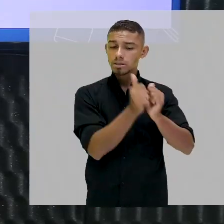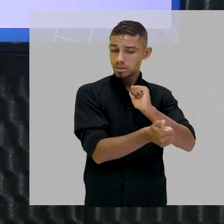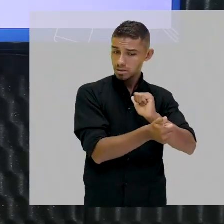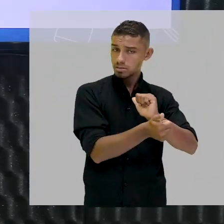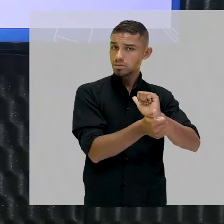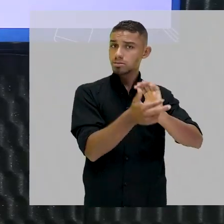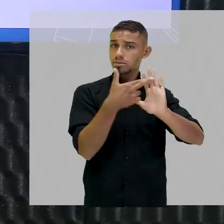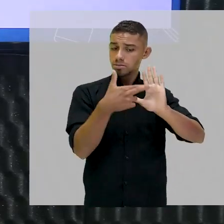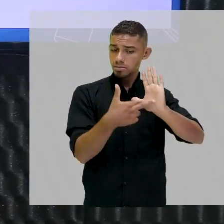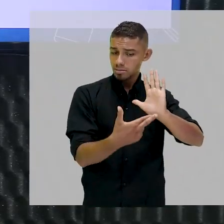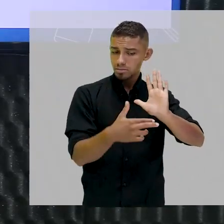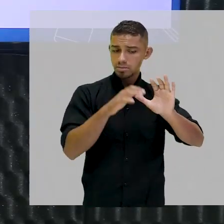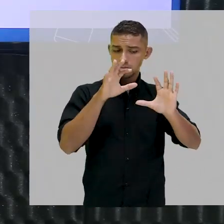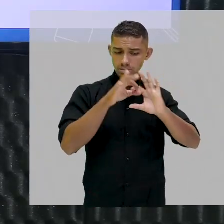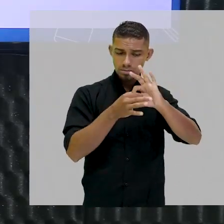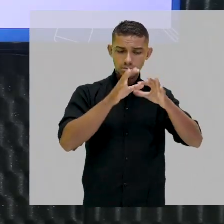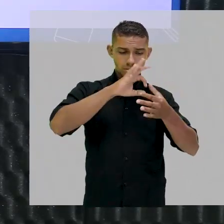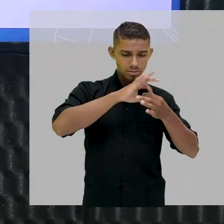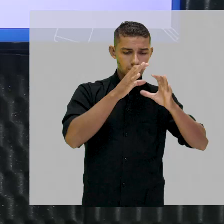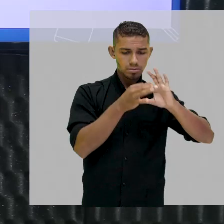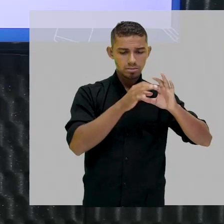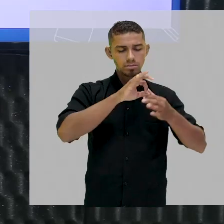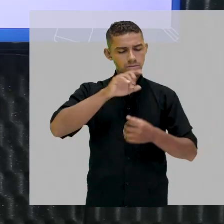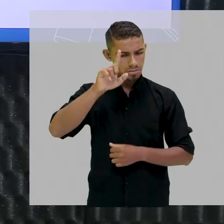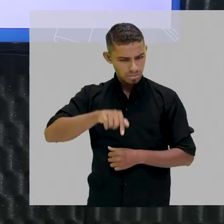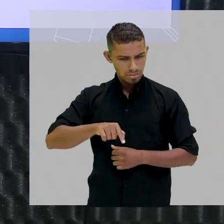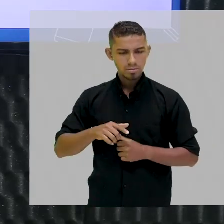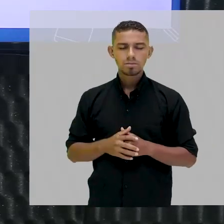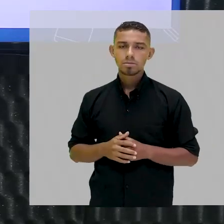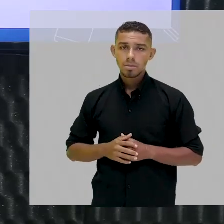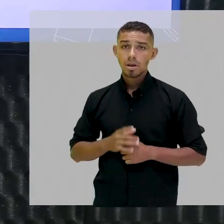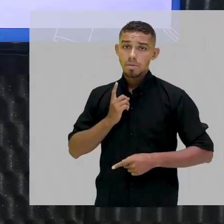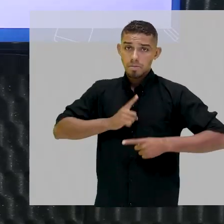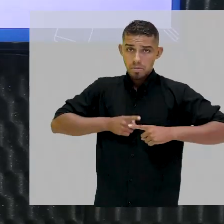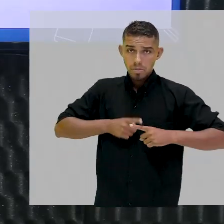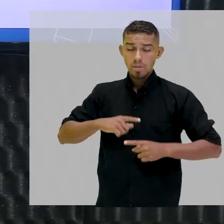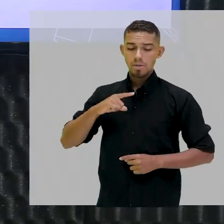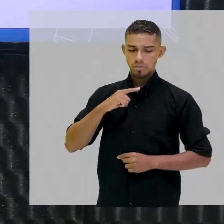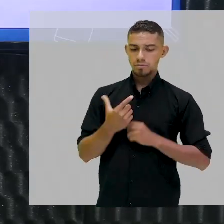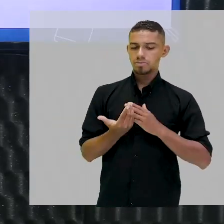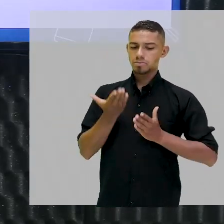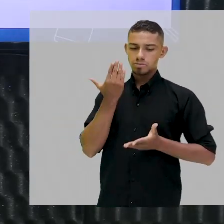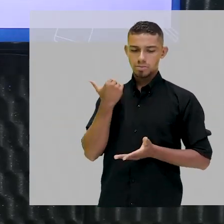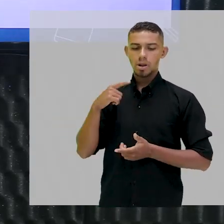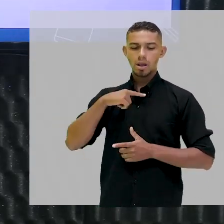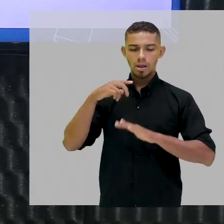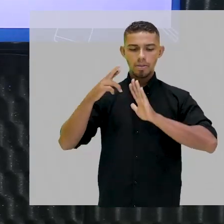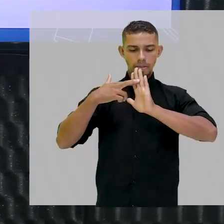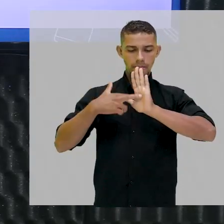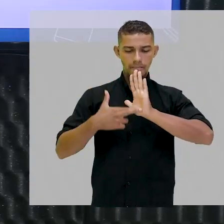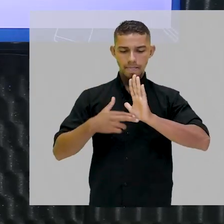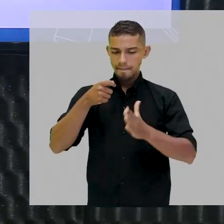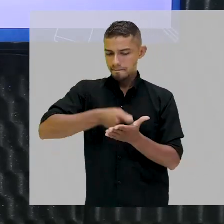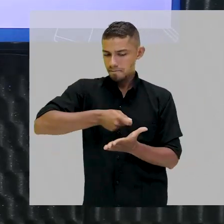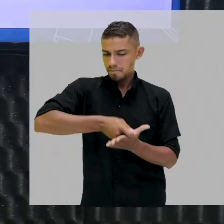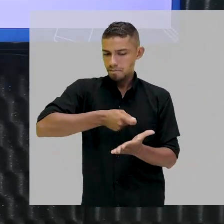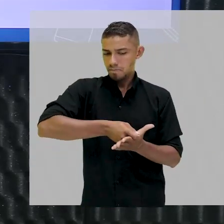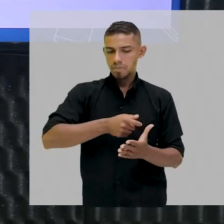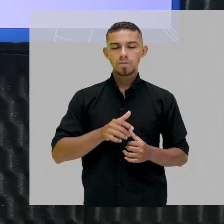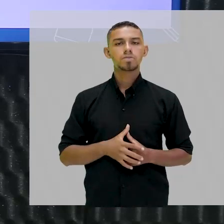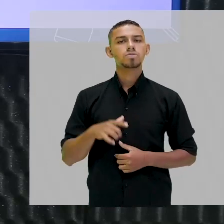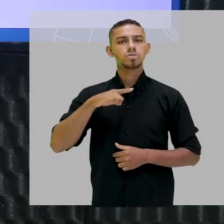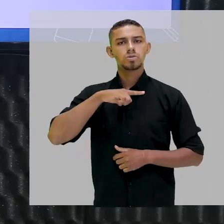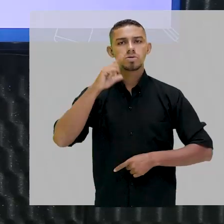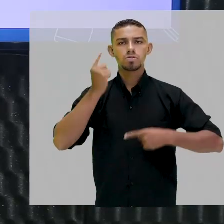Mas o breakdance também será esporte. É esporte, porque ele terá as suas regras rígidas. Irá acontecer ali